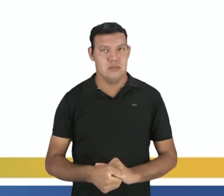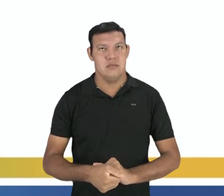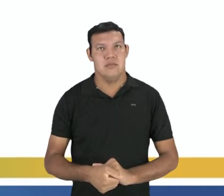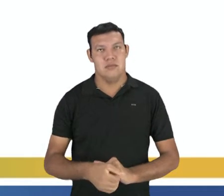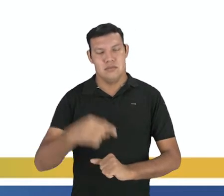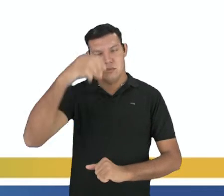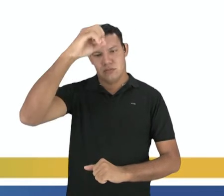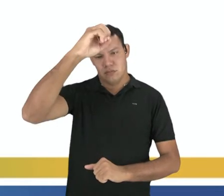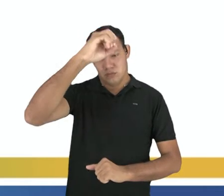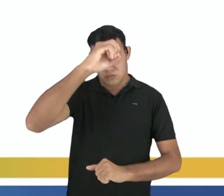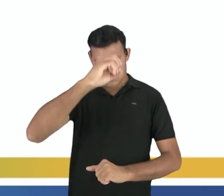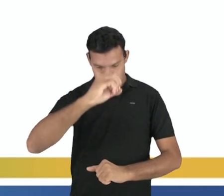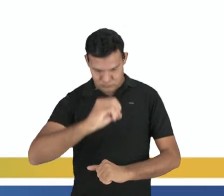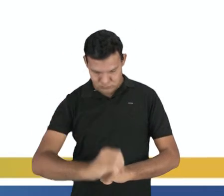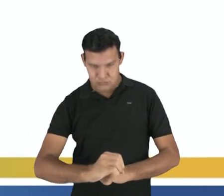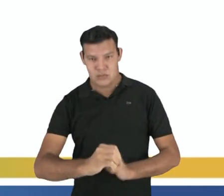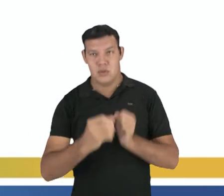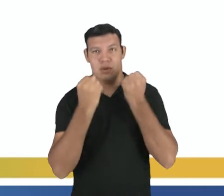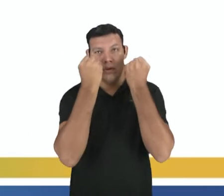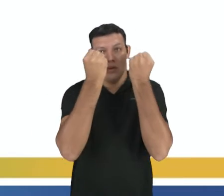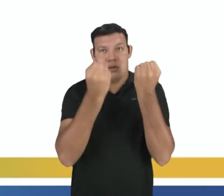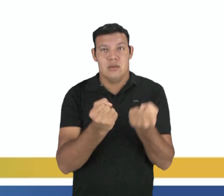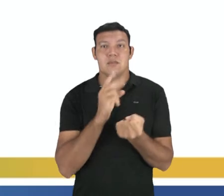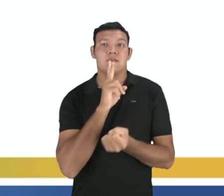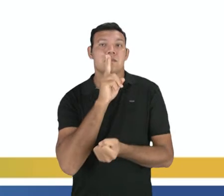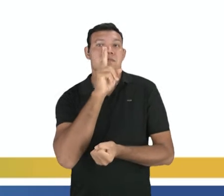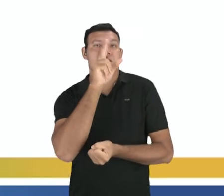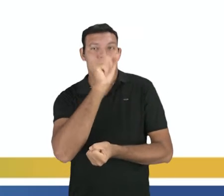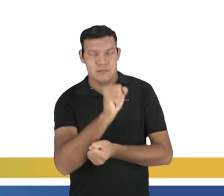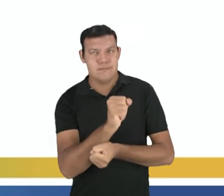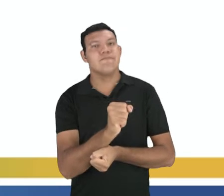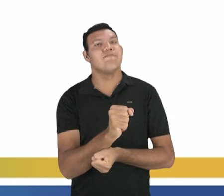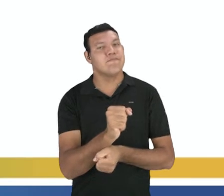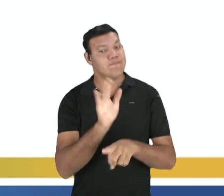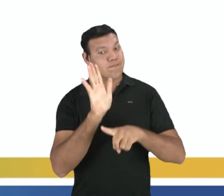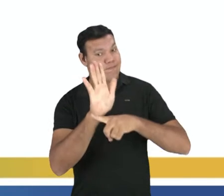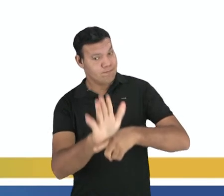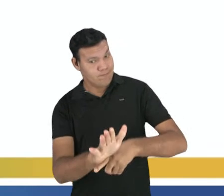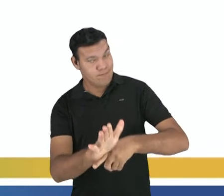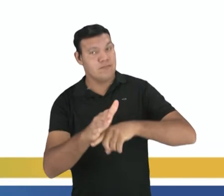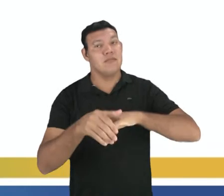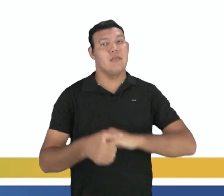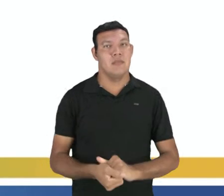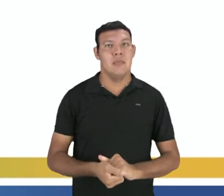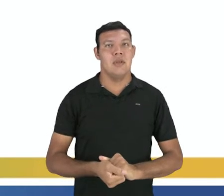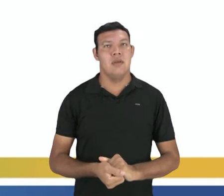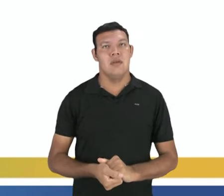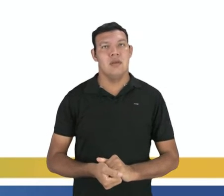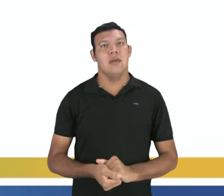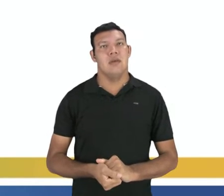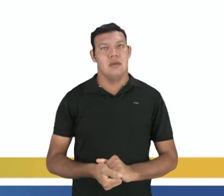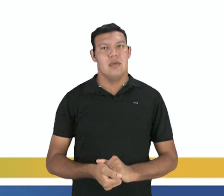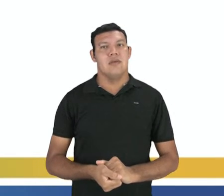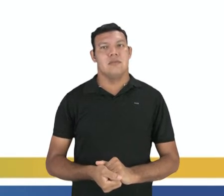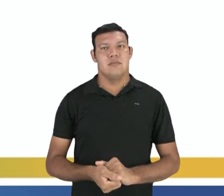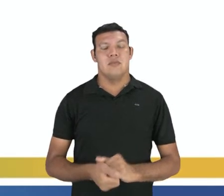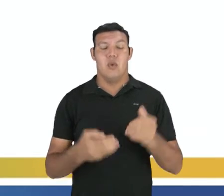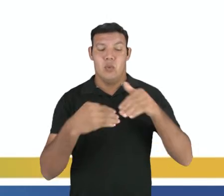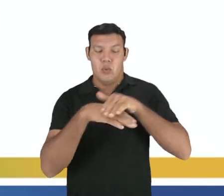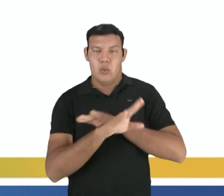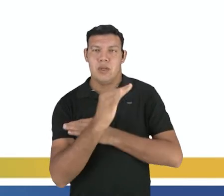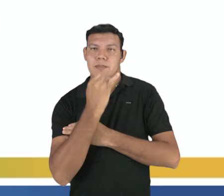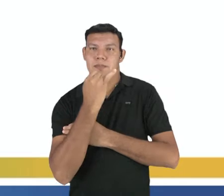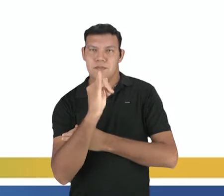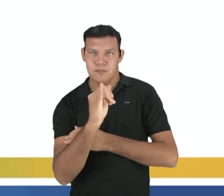trajetória então a força peso vai estar ajudando no deslocamento então aqui ó ele vai armazenar uma quantidade de